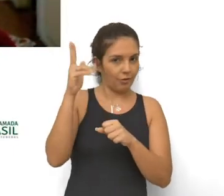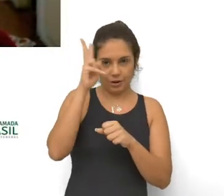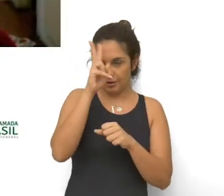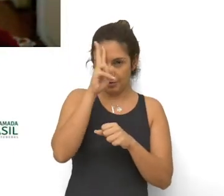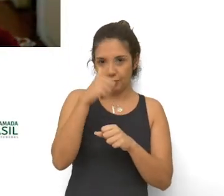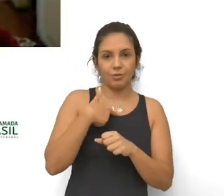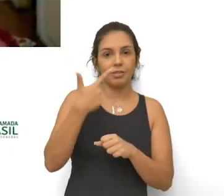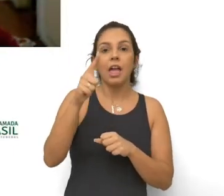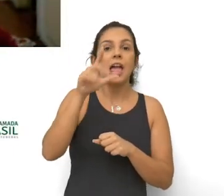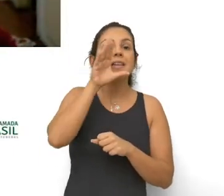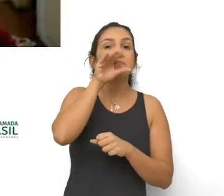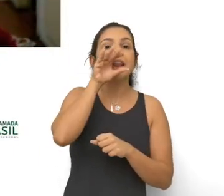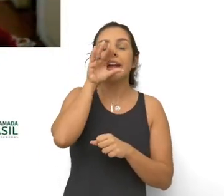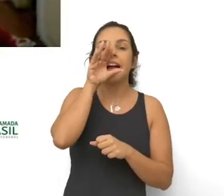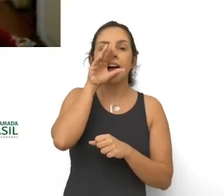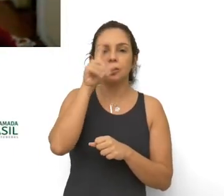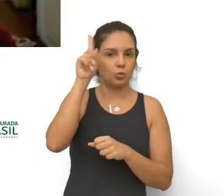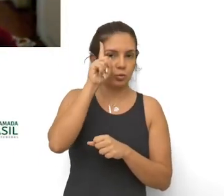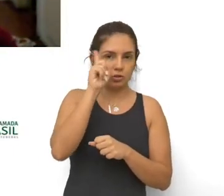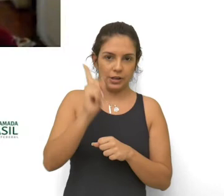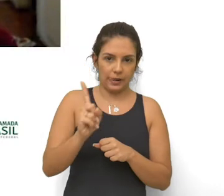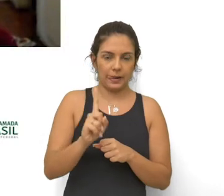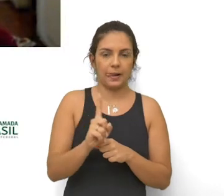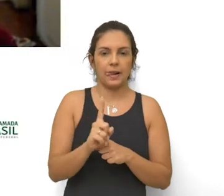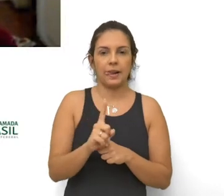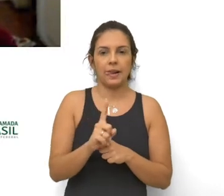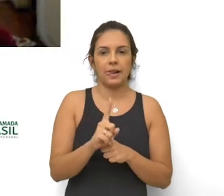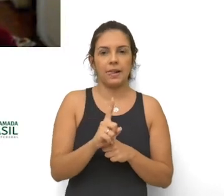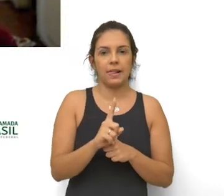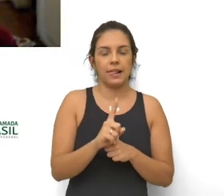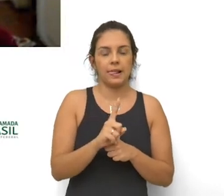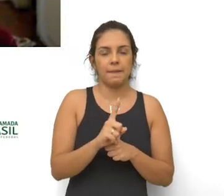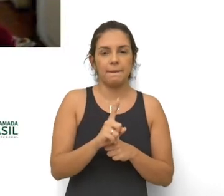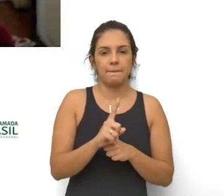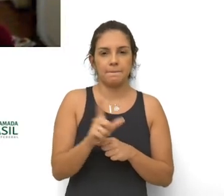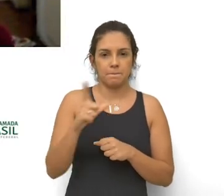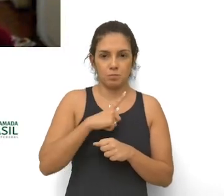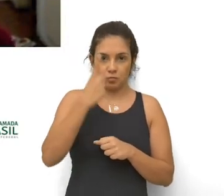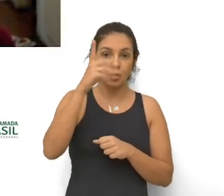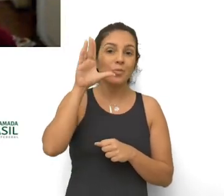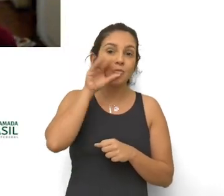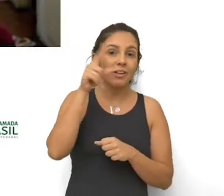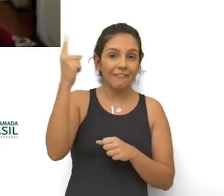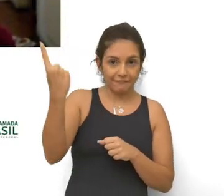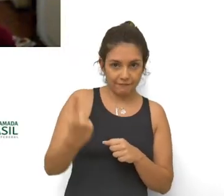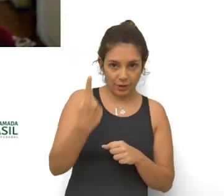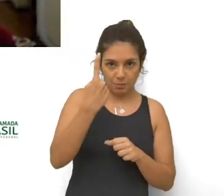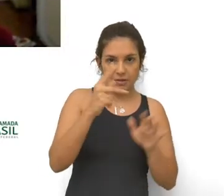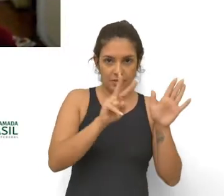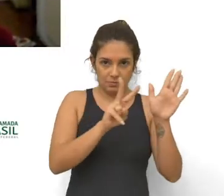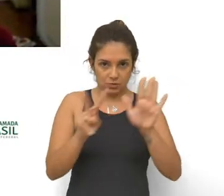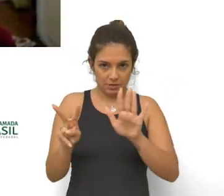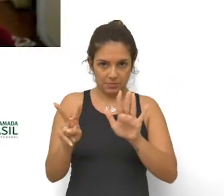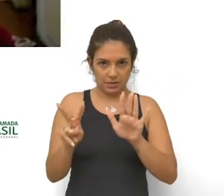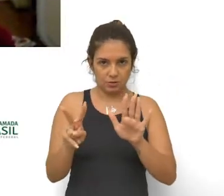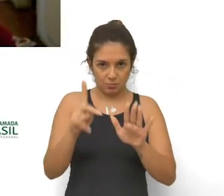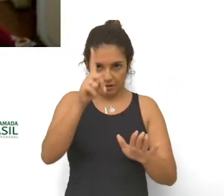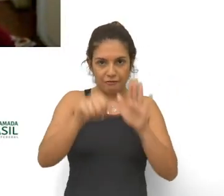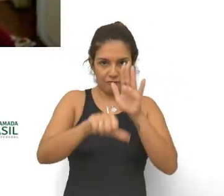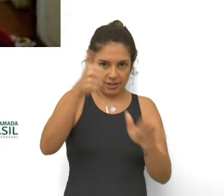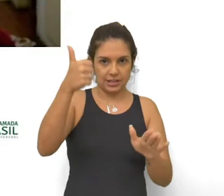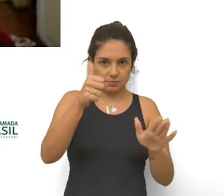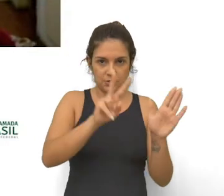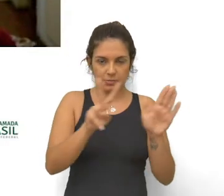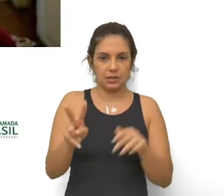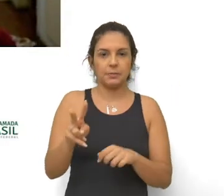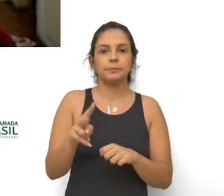mas que não tem ninguém trabalhando todo dia para mim. Mas tinha uma faxineira que vinha uma vez por semana. E no começo da pandemia, ela